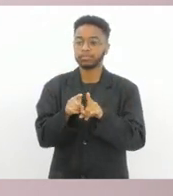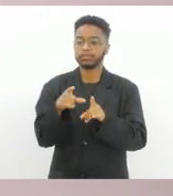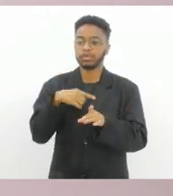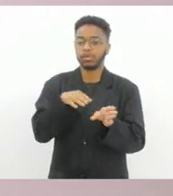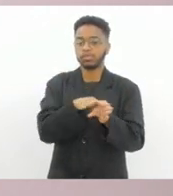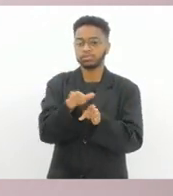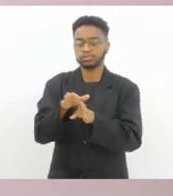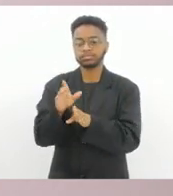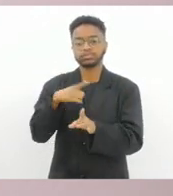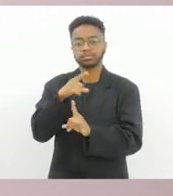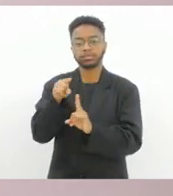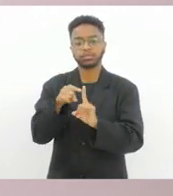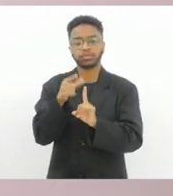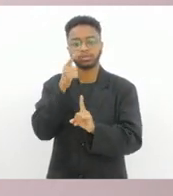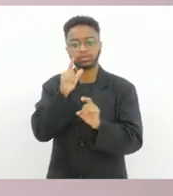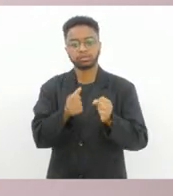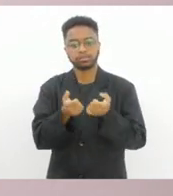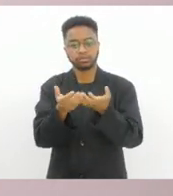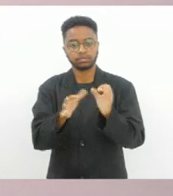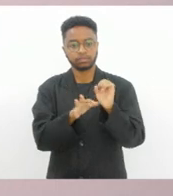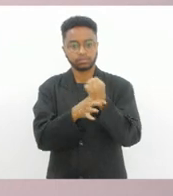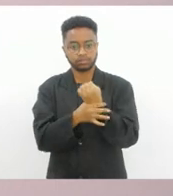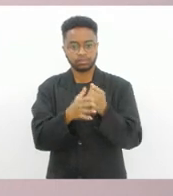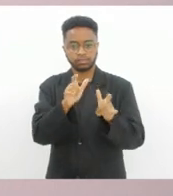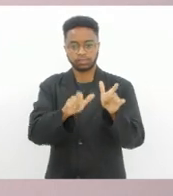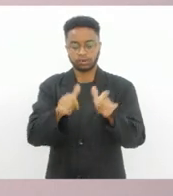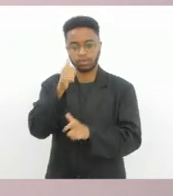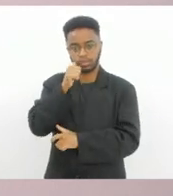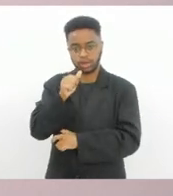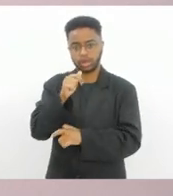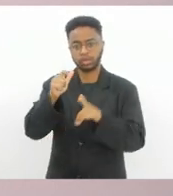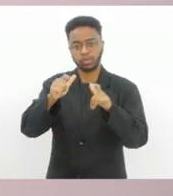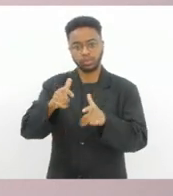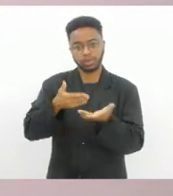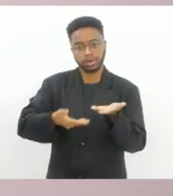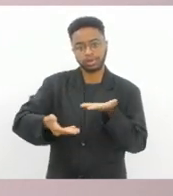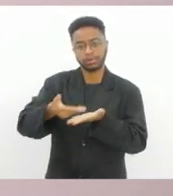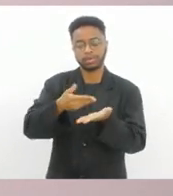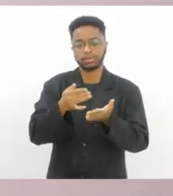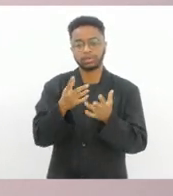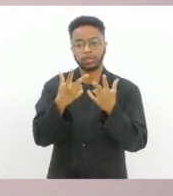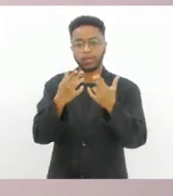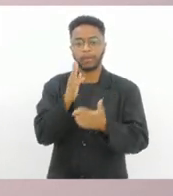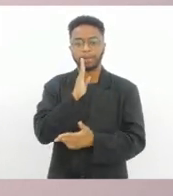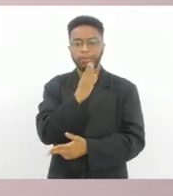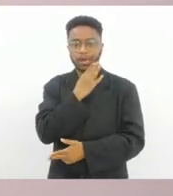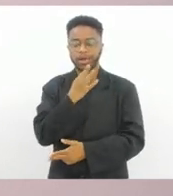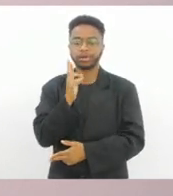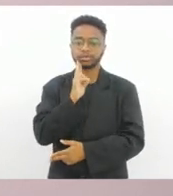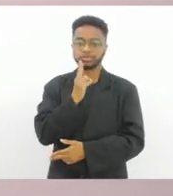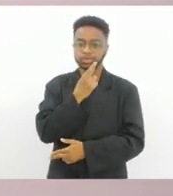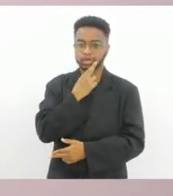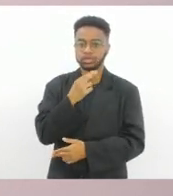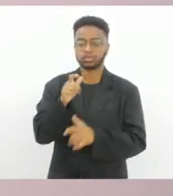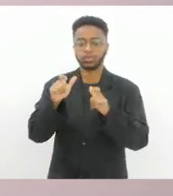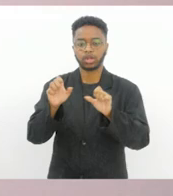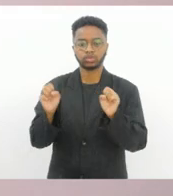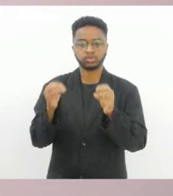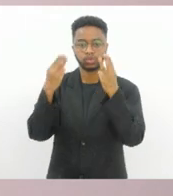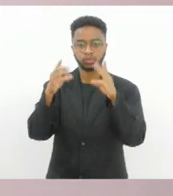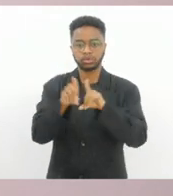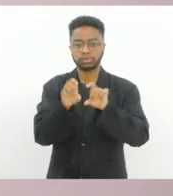objetivo de garantir mais segurança às mulheres em eventos e locais de convivência, como bares, restaurantes, casas de show e